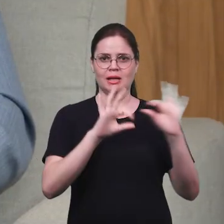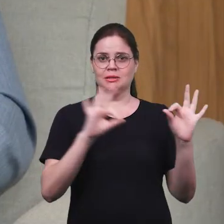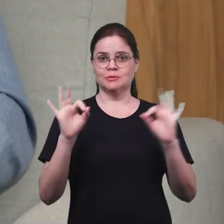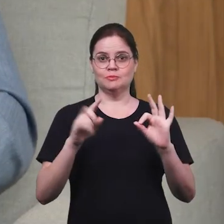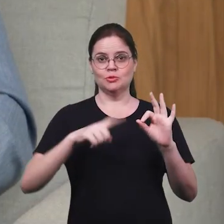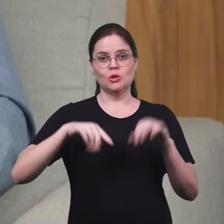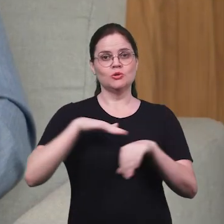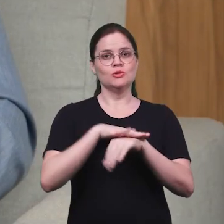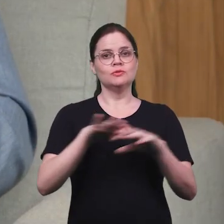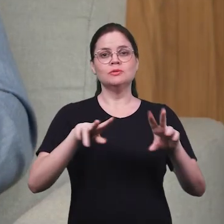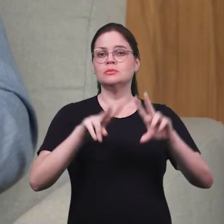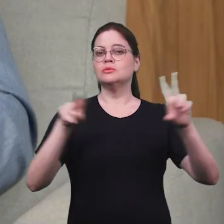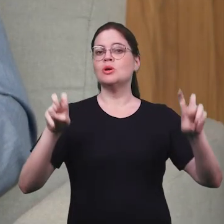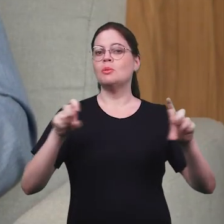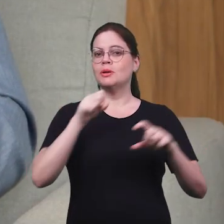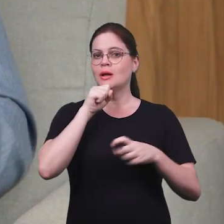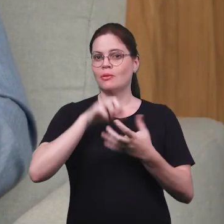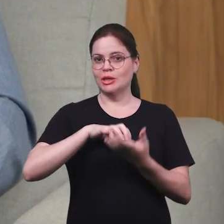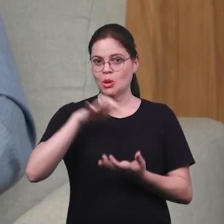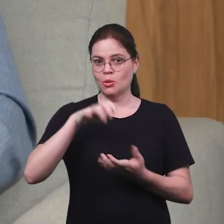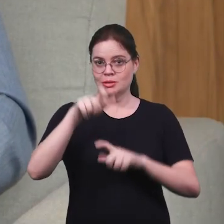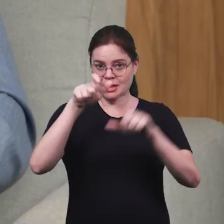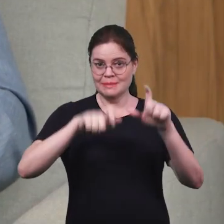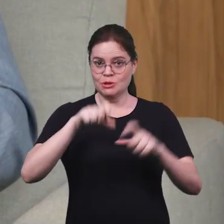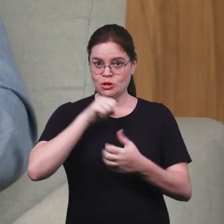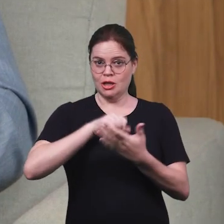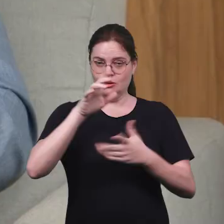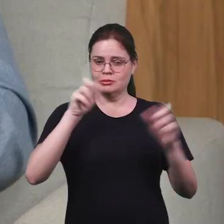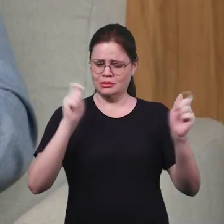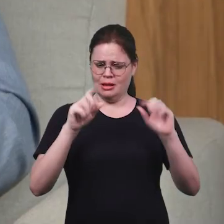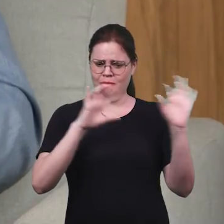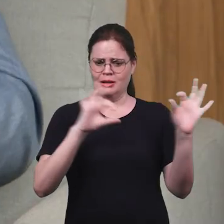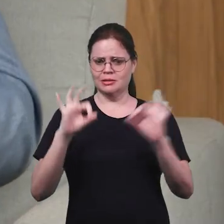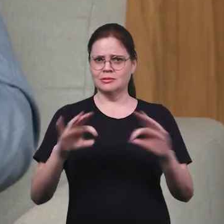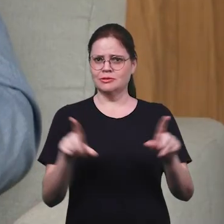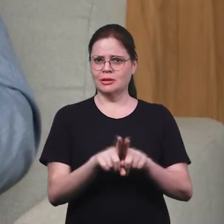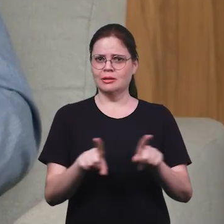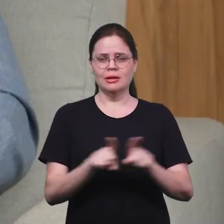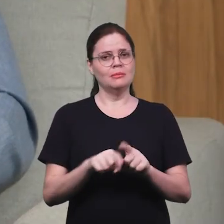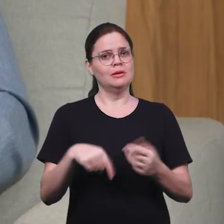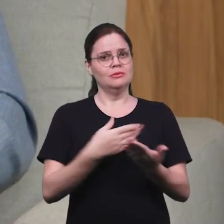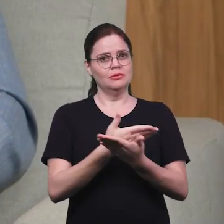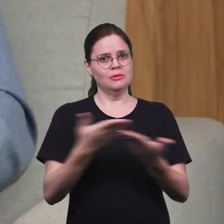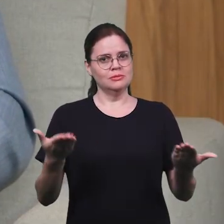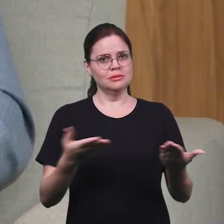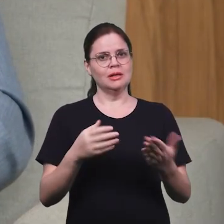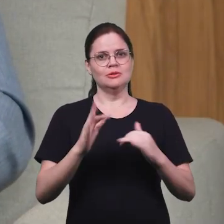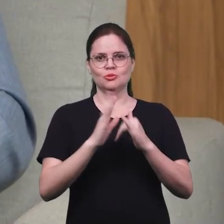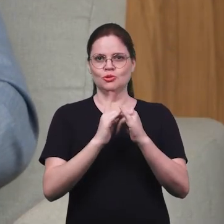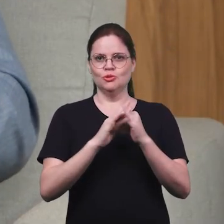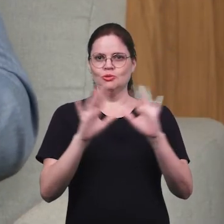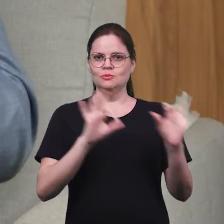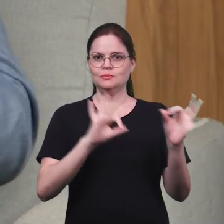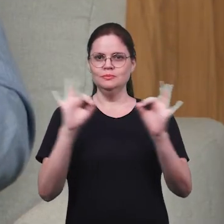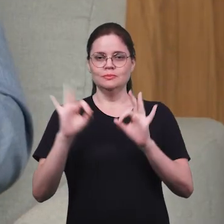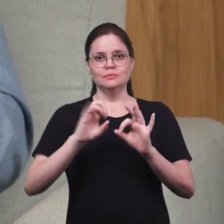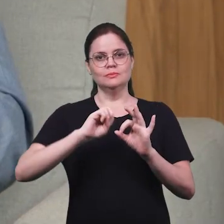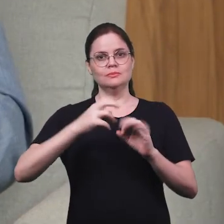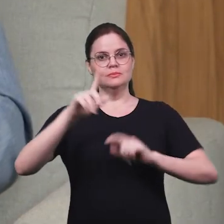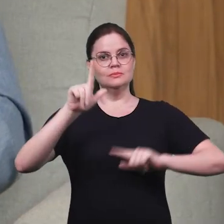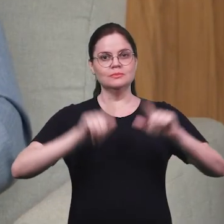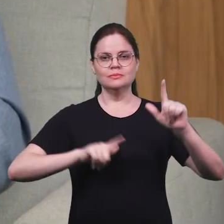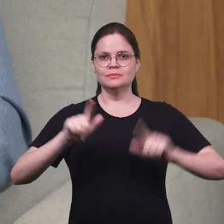o idoso e sobre o idoso. Nós saudamos aqueles que participam pelo YouTube ou pela TV, por todos os